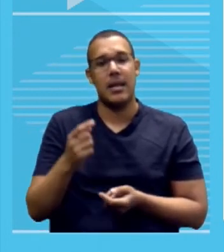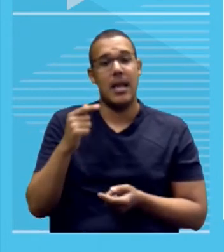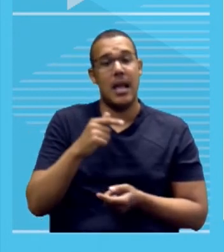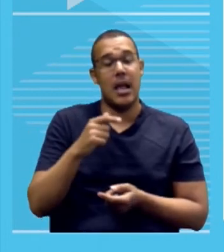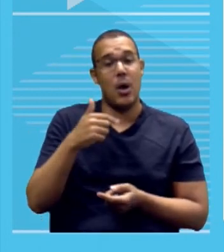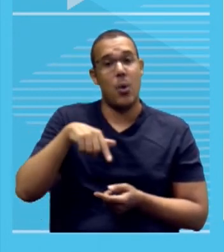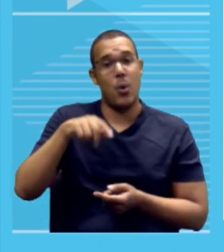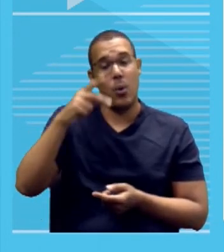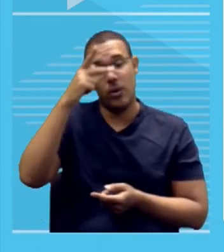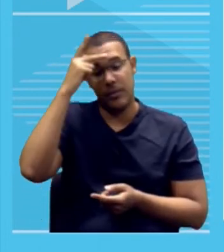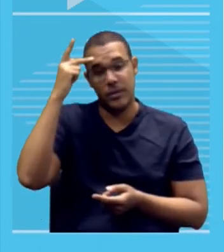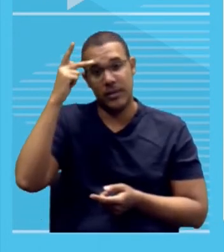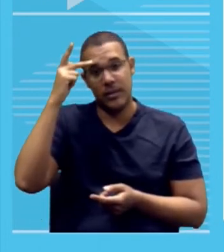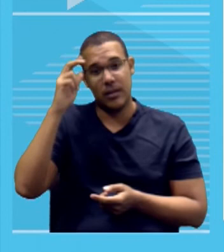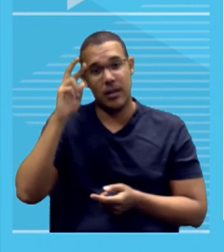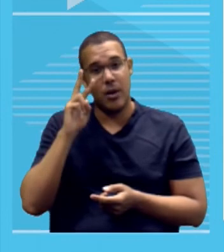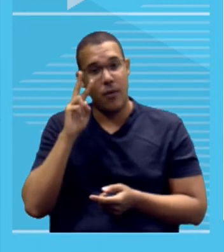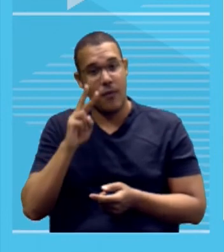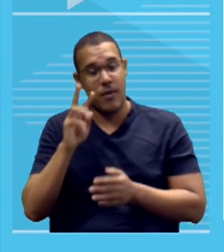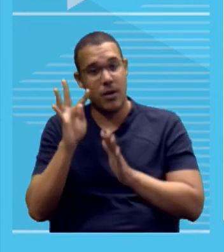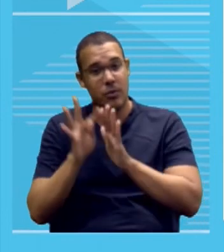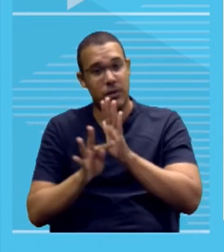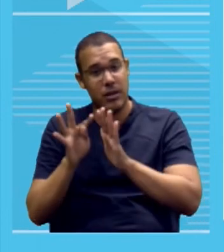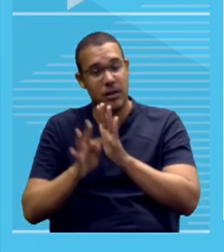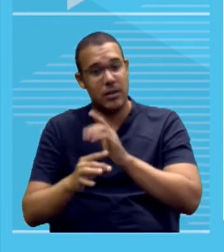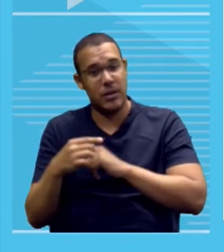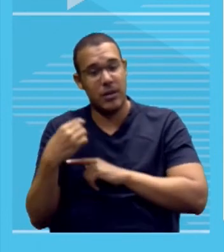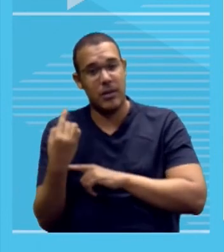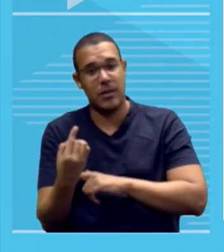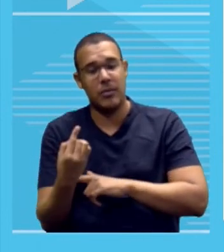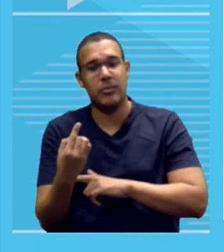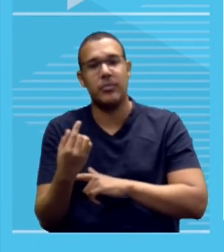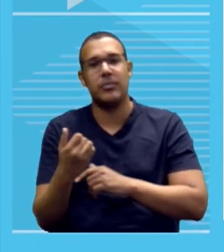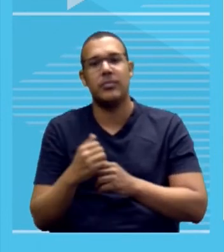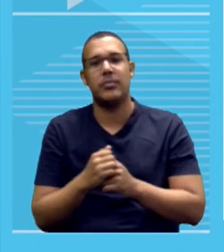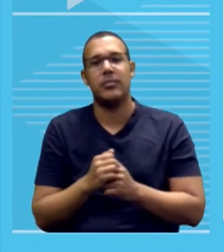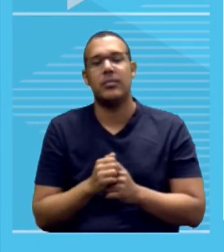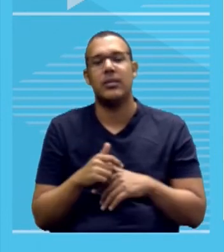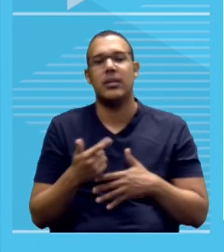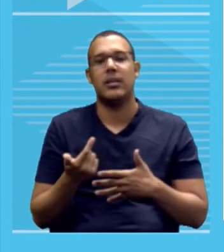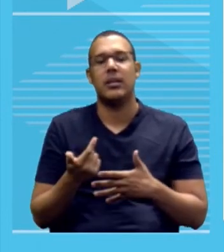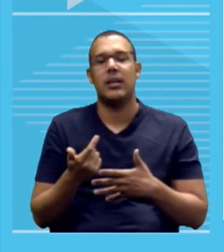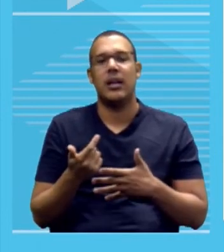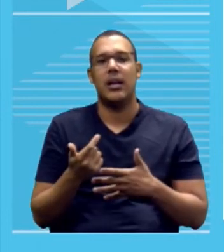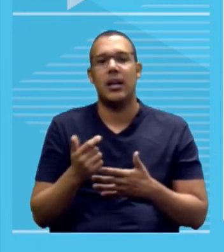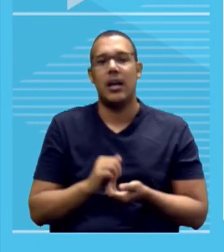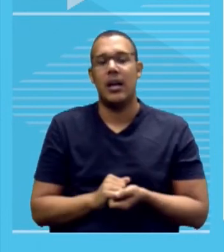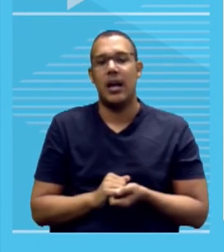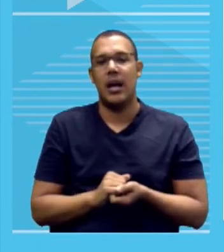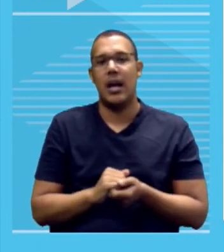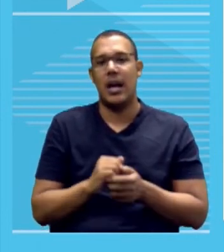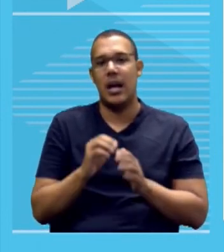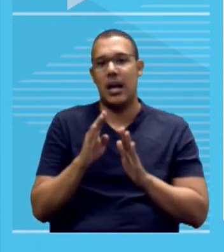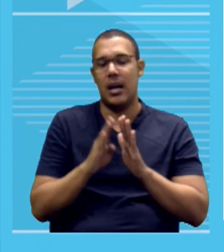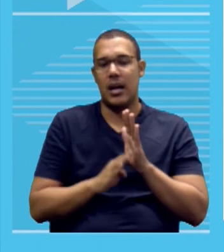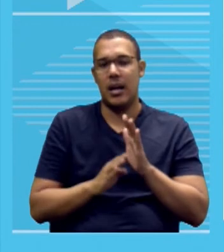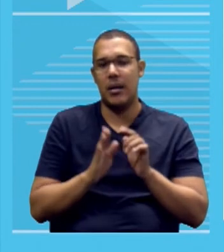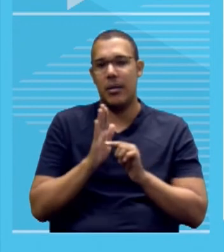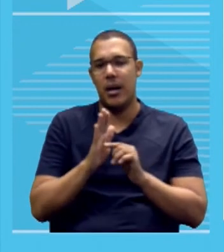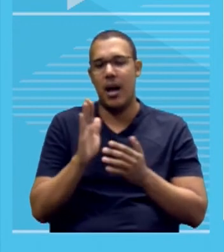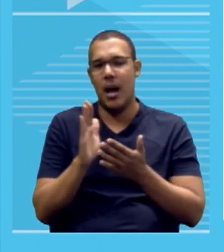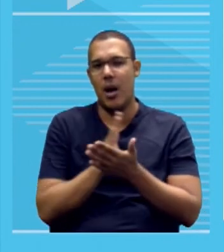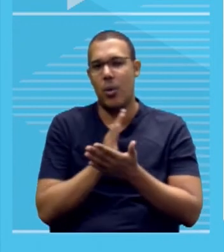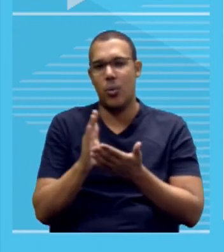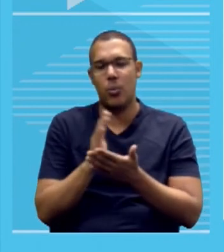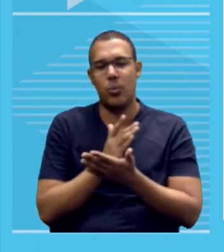iriam consultar esse texto depois a receita gente é um texto de consulta para tirar alguma dúvida